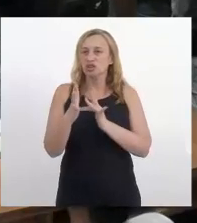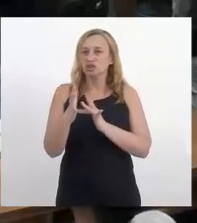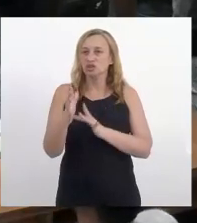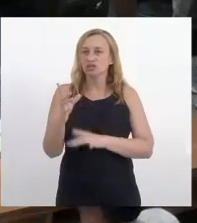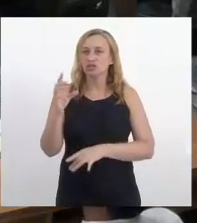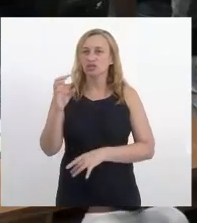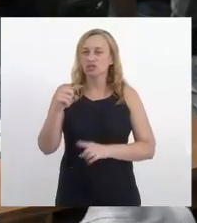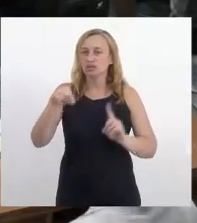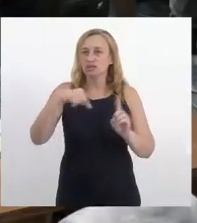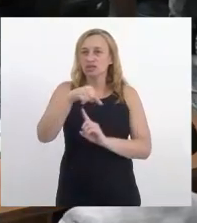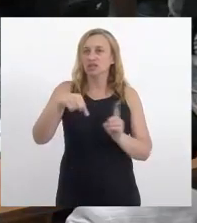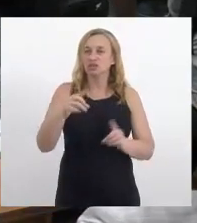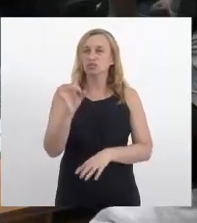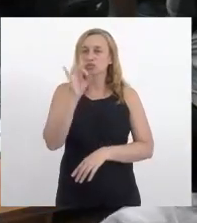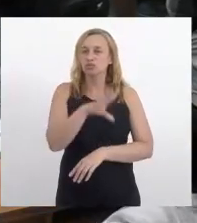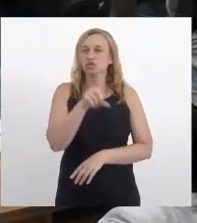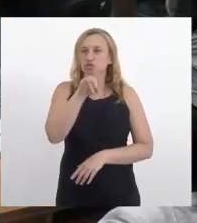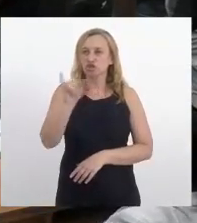Dias.